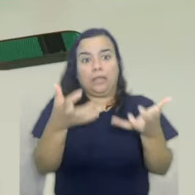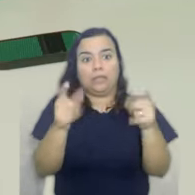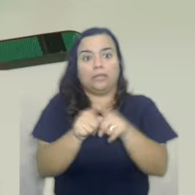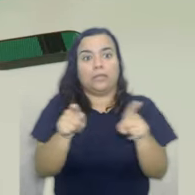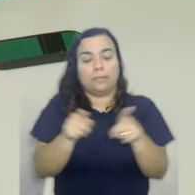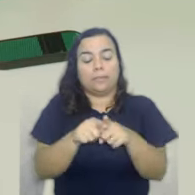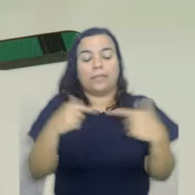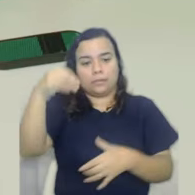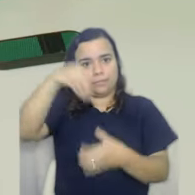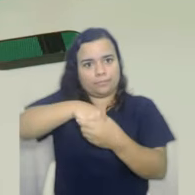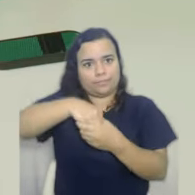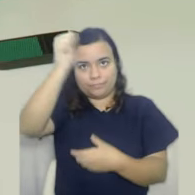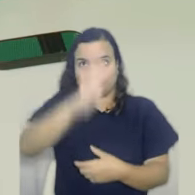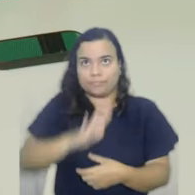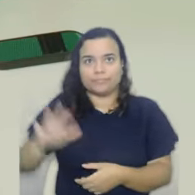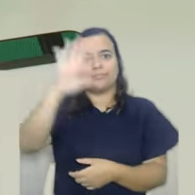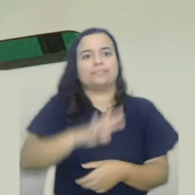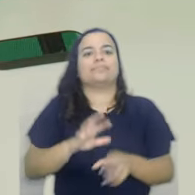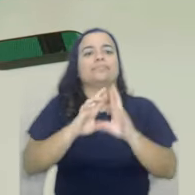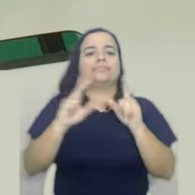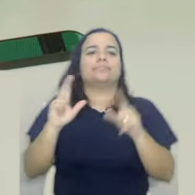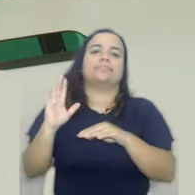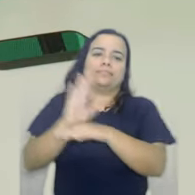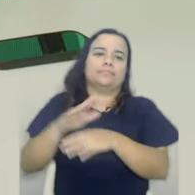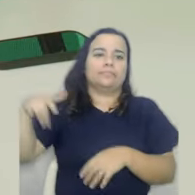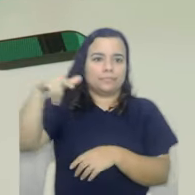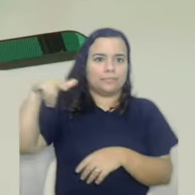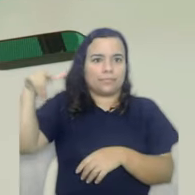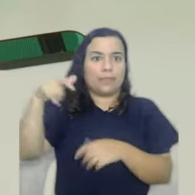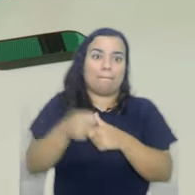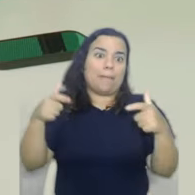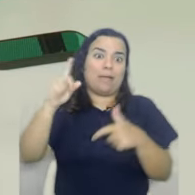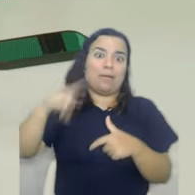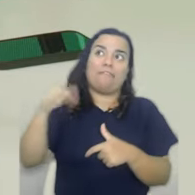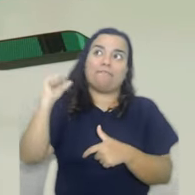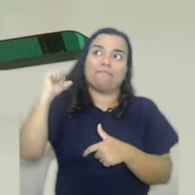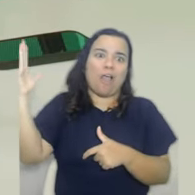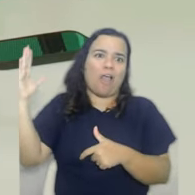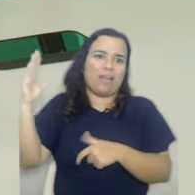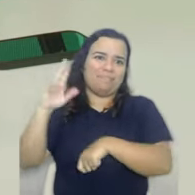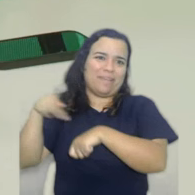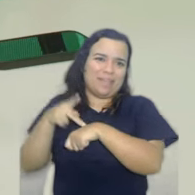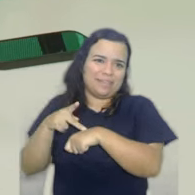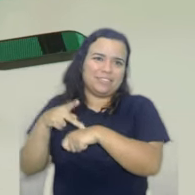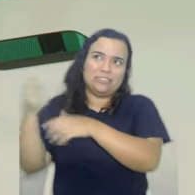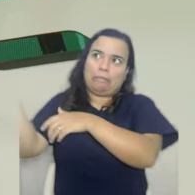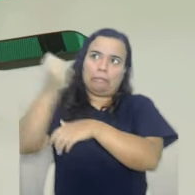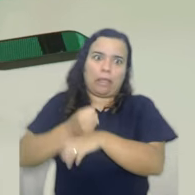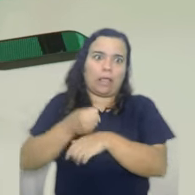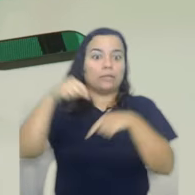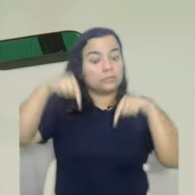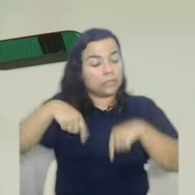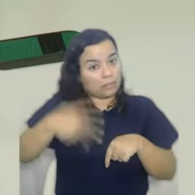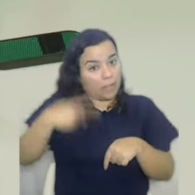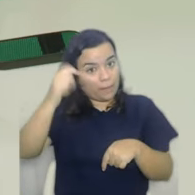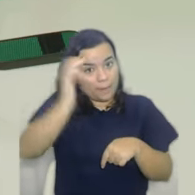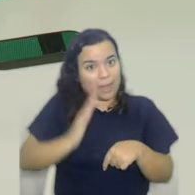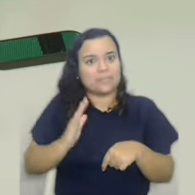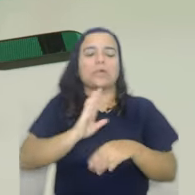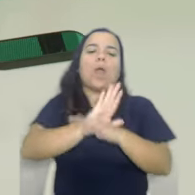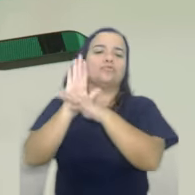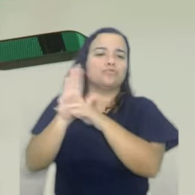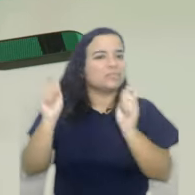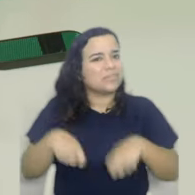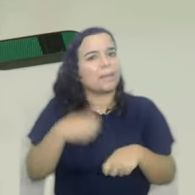um grande diferencial aí que o Drone Hoje ele a maioria importado então a nacionalização traz benefícios eh hoje a gente já tem Drone no